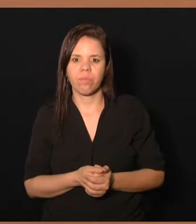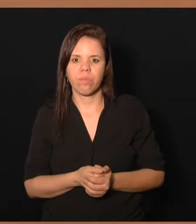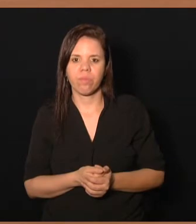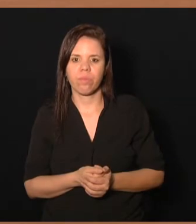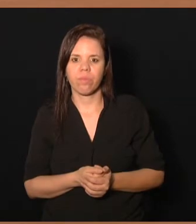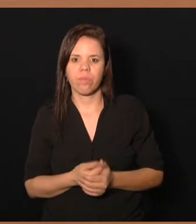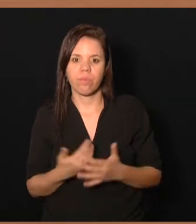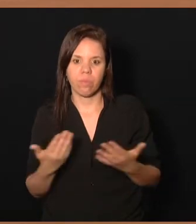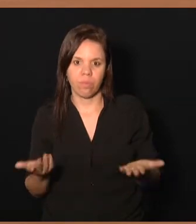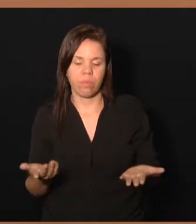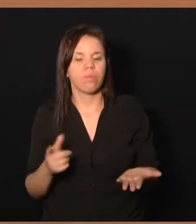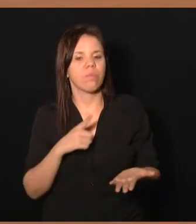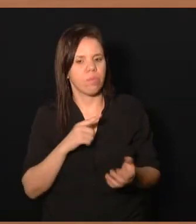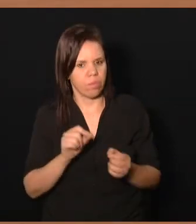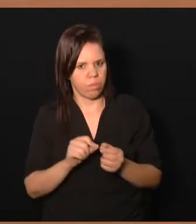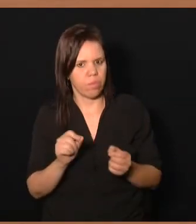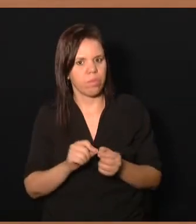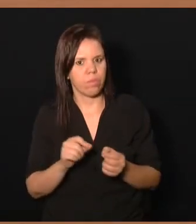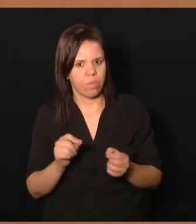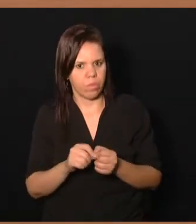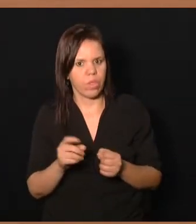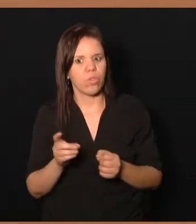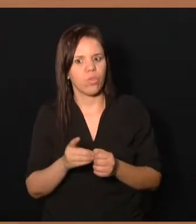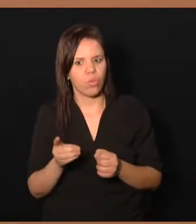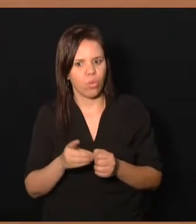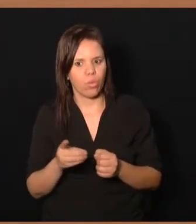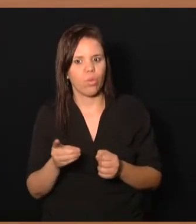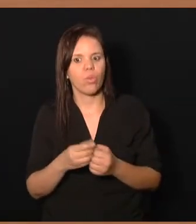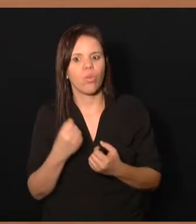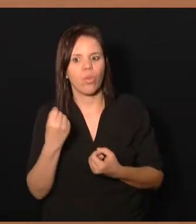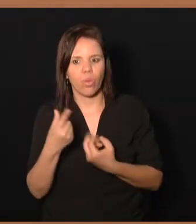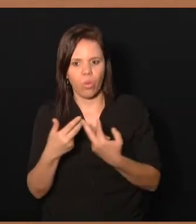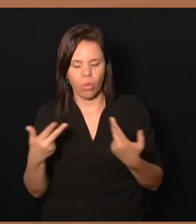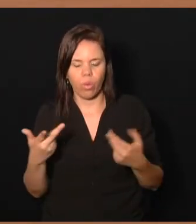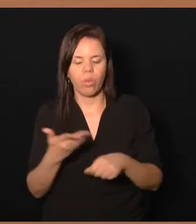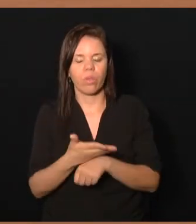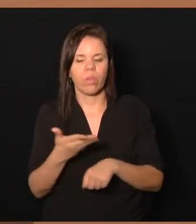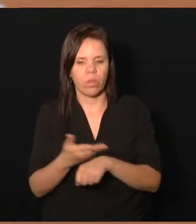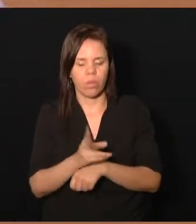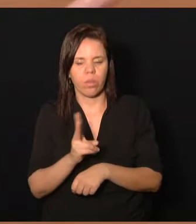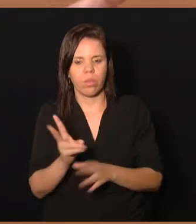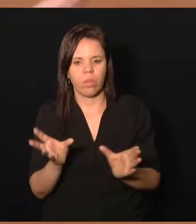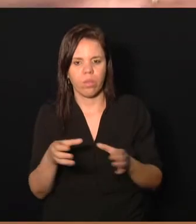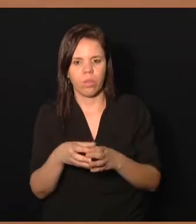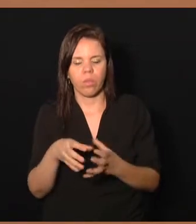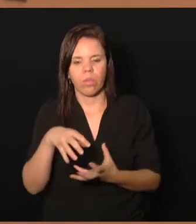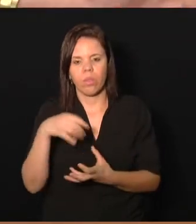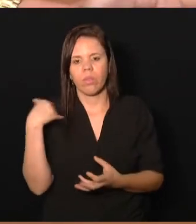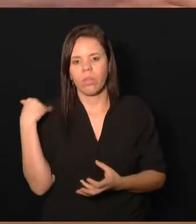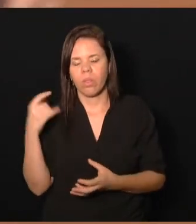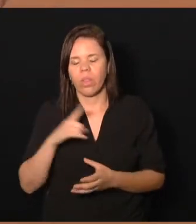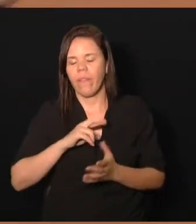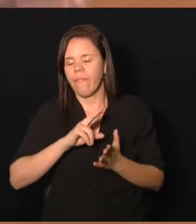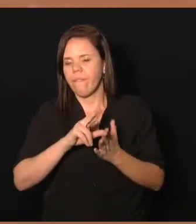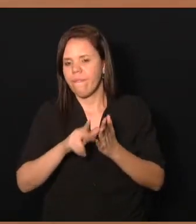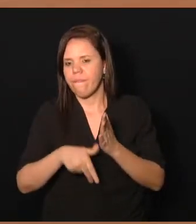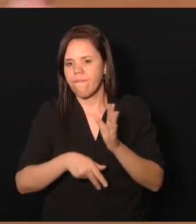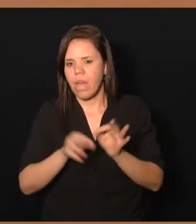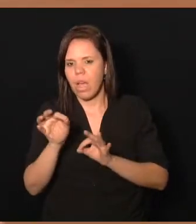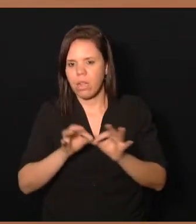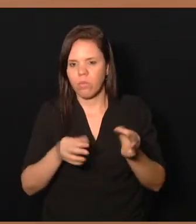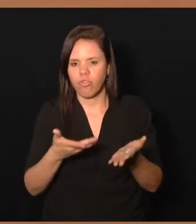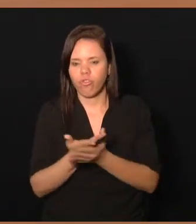Então, eu tenho feito, doutor, algumas coisas. Eu sempre participei da Comissão de Idosos. Tenho vários projetos já aprovados